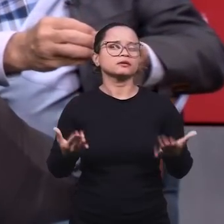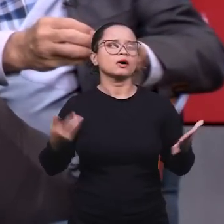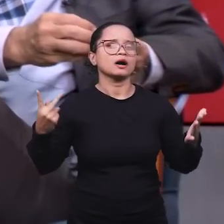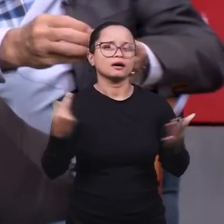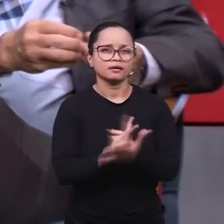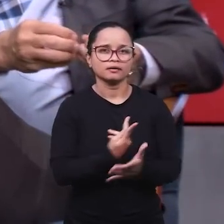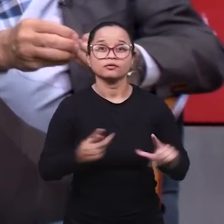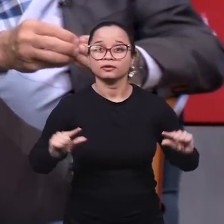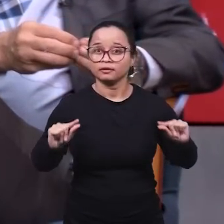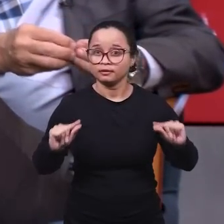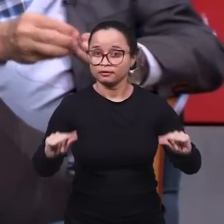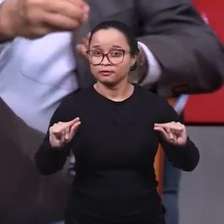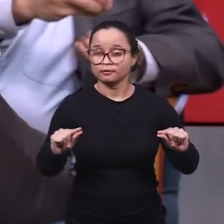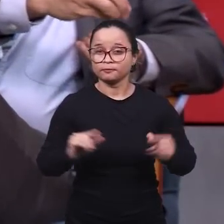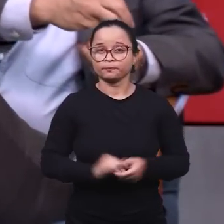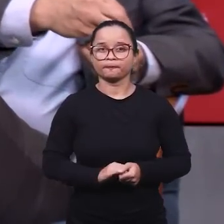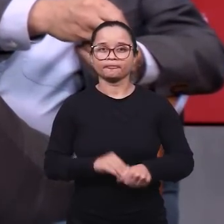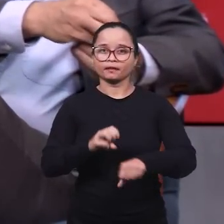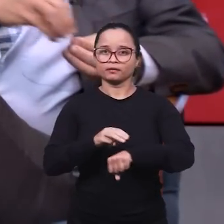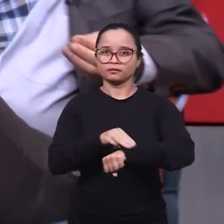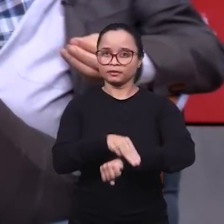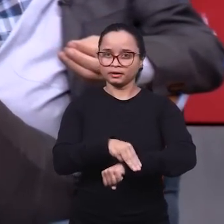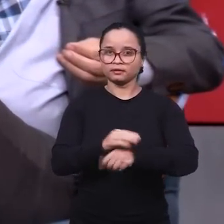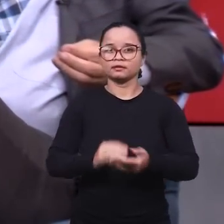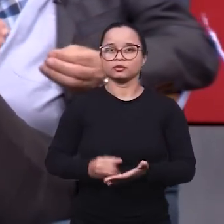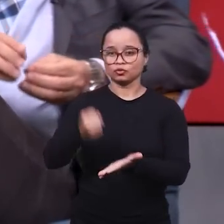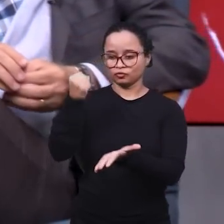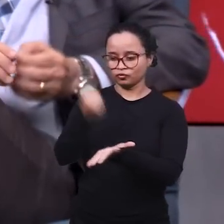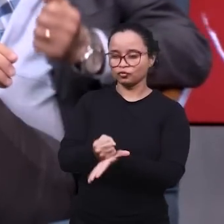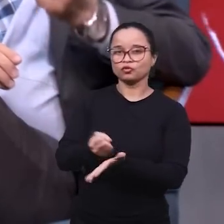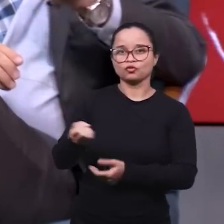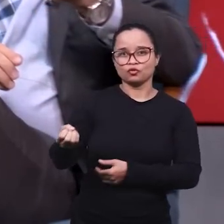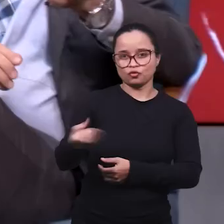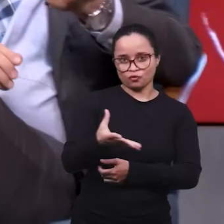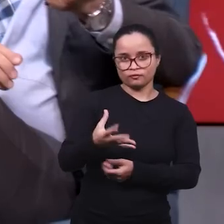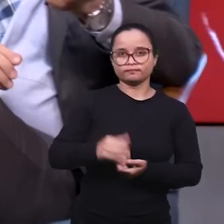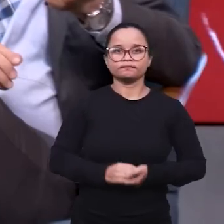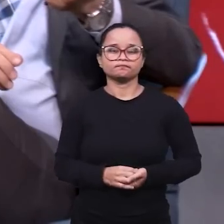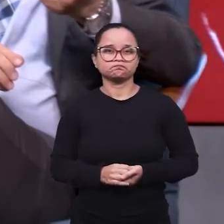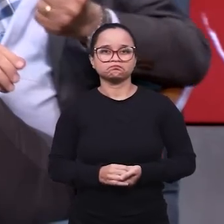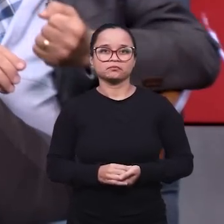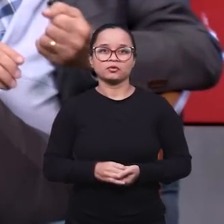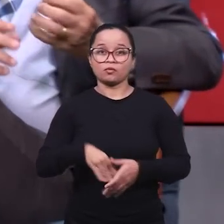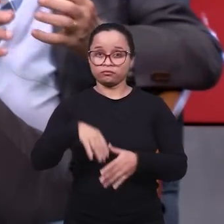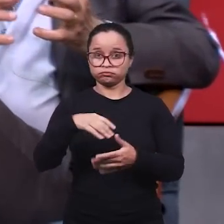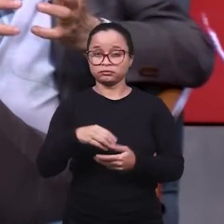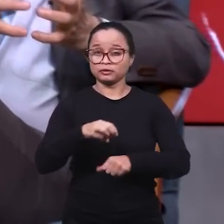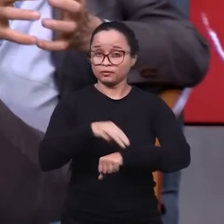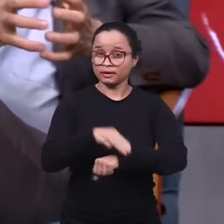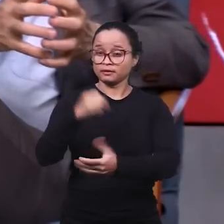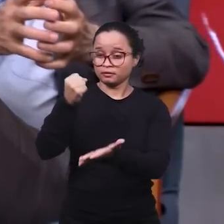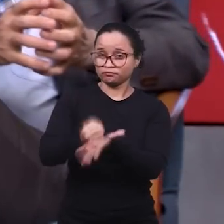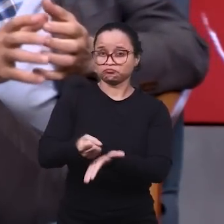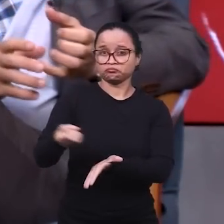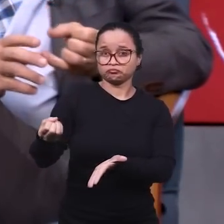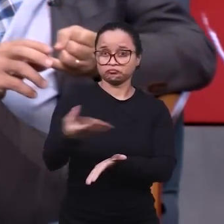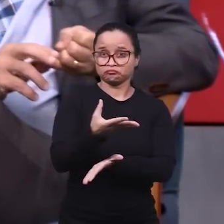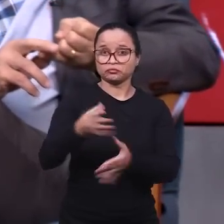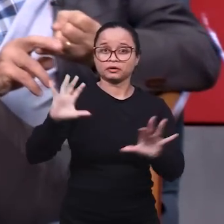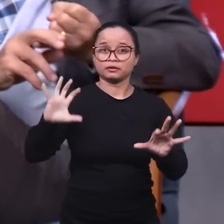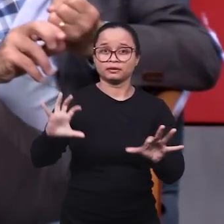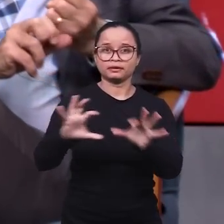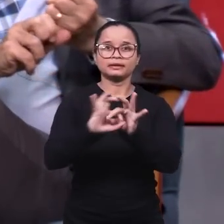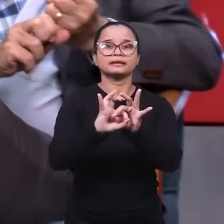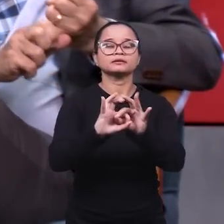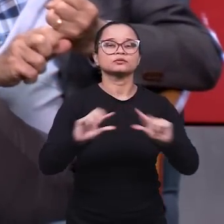acontece então com o ministério do novo pacto? O ministério do novo pacto, ele está ligado àquilo